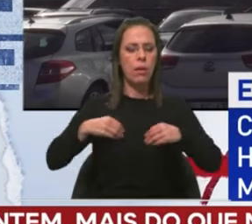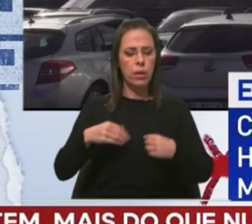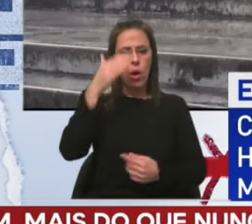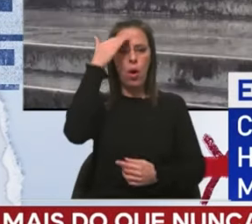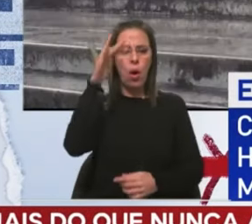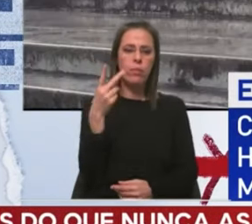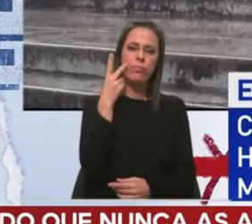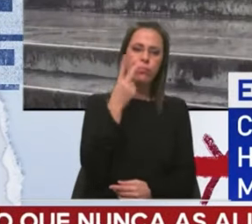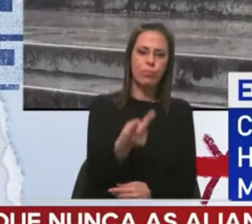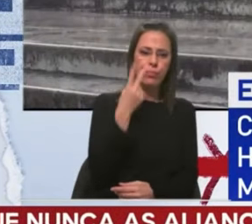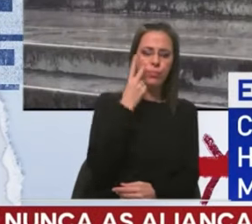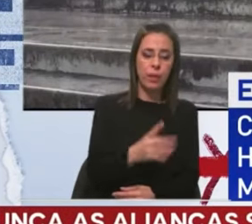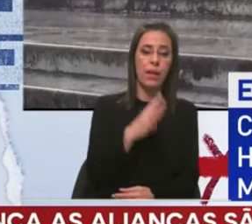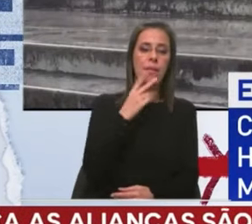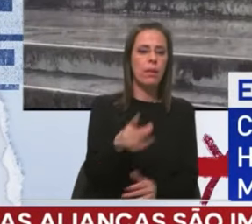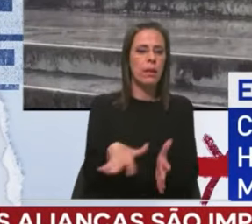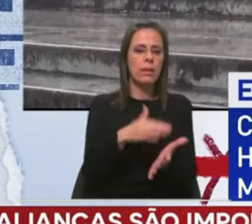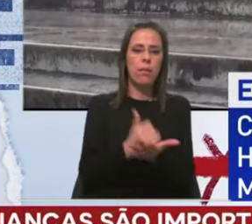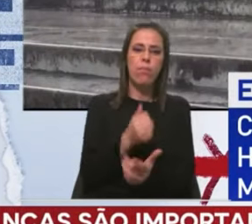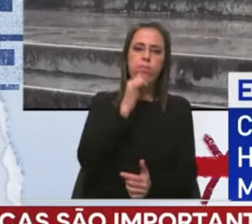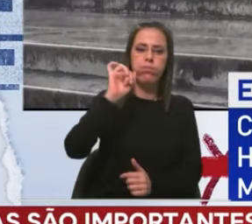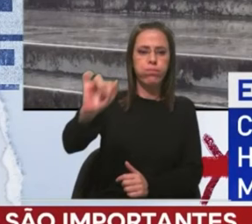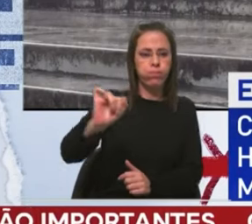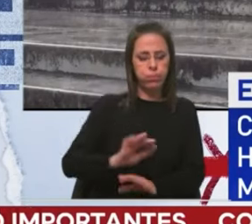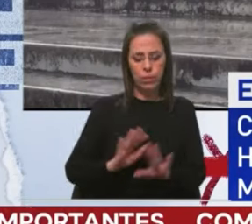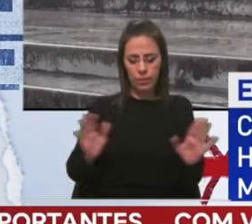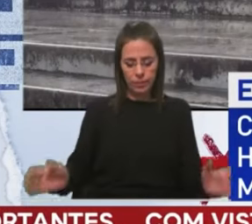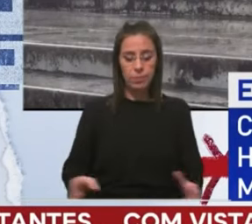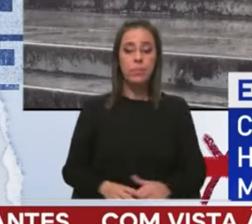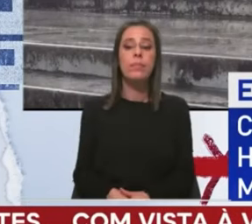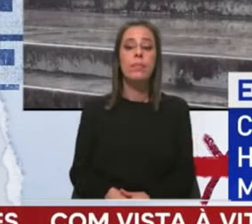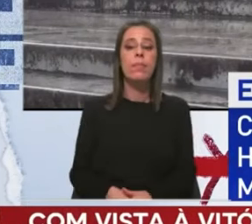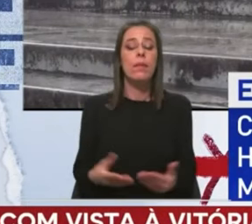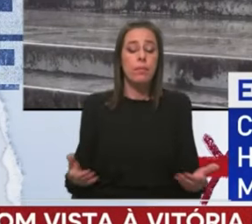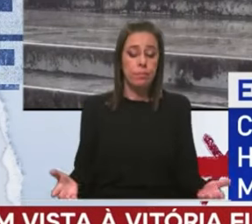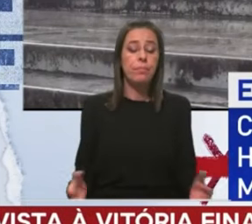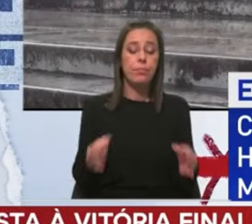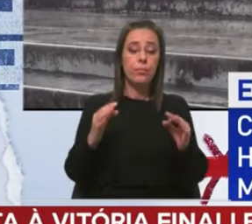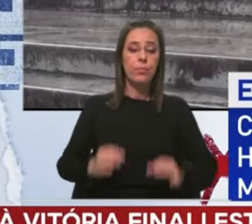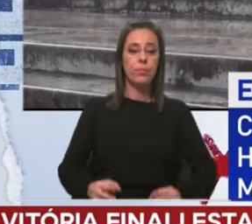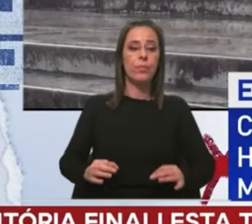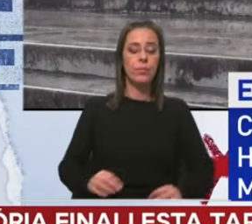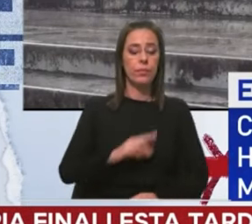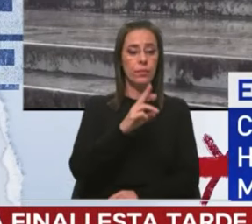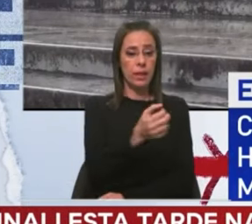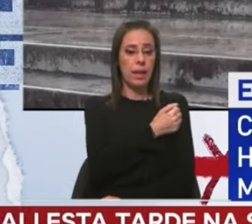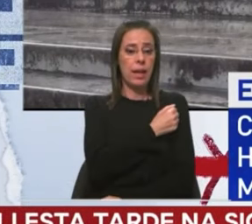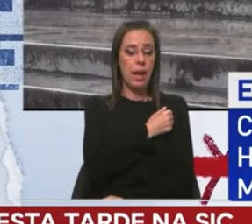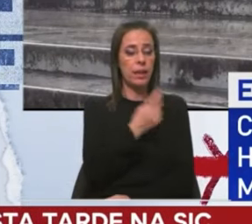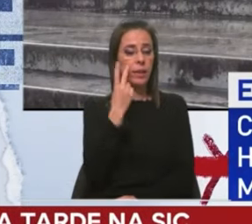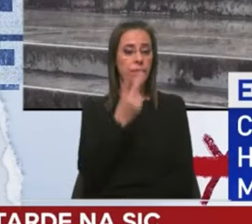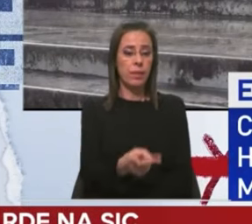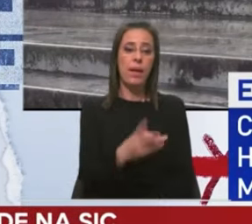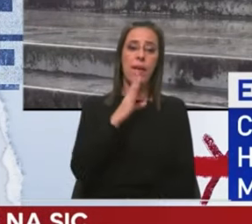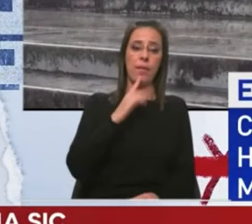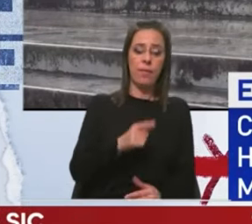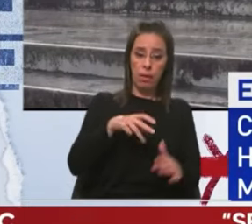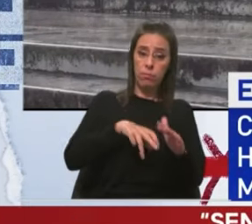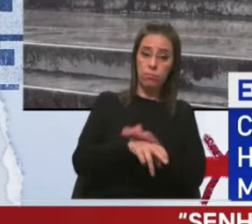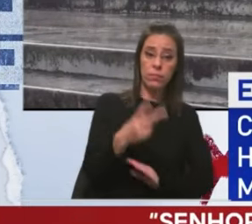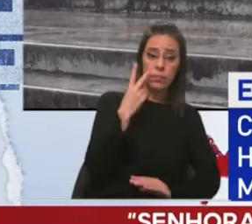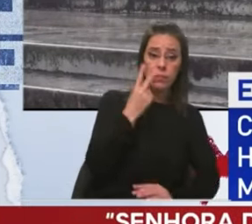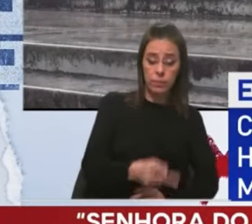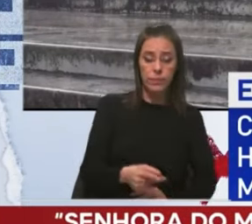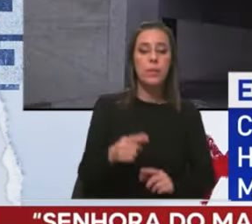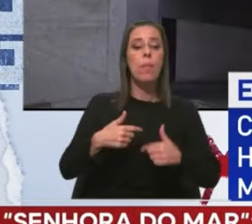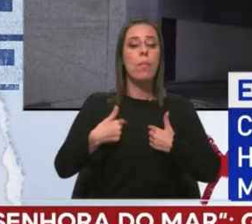Mendes visse as filhas sempre que queria. Ora, e que chegava mesmo a ir lá à casa visitar as filhas.